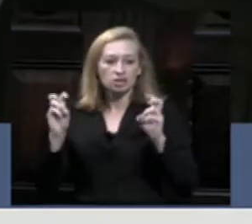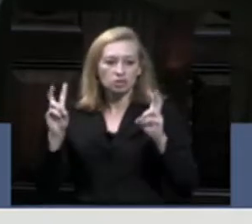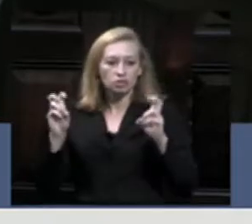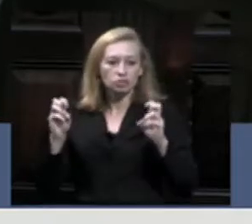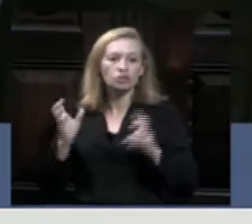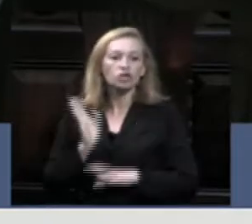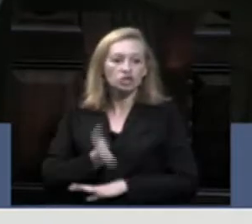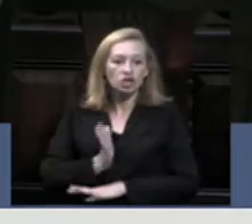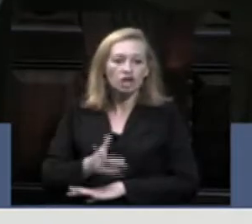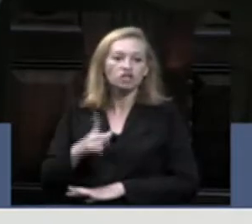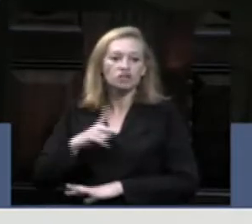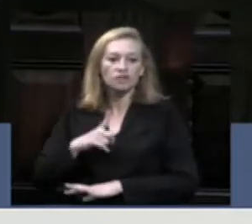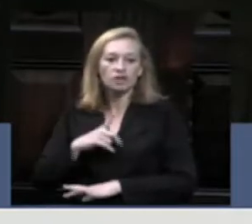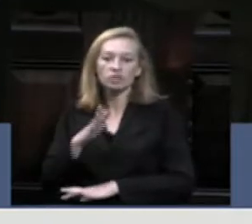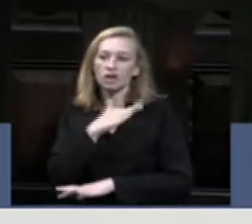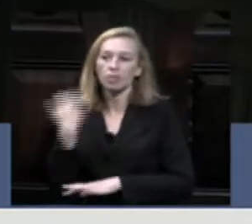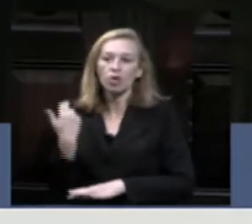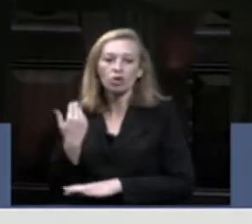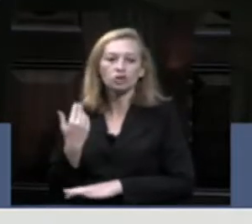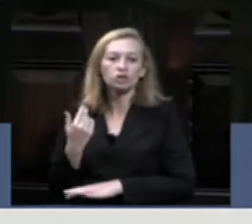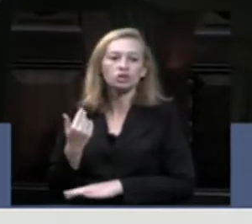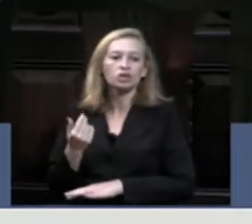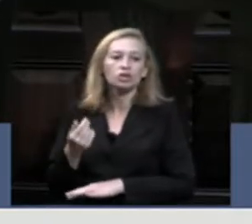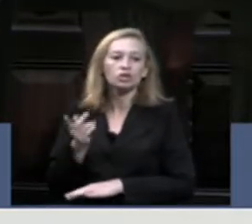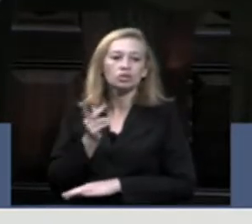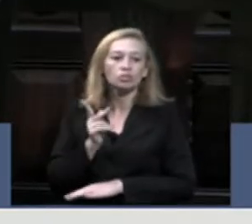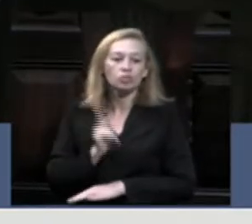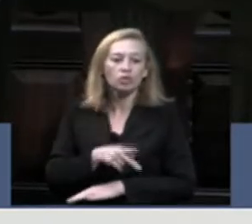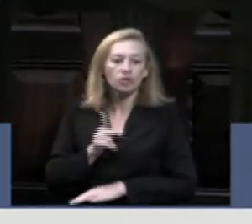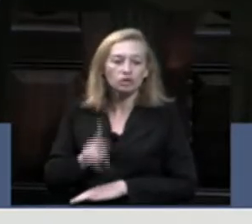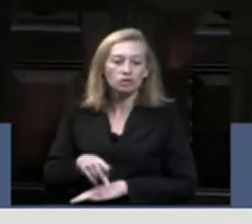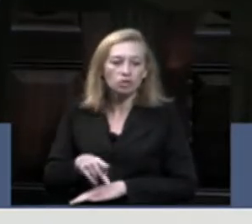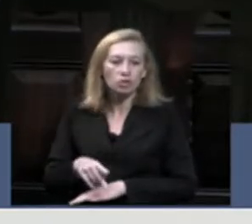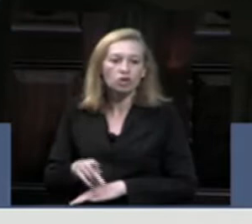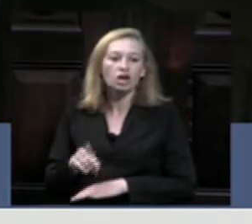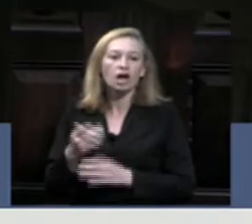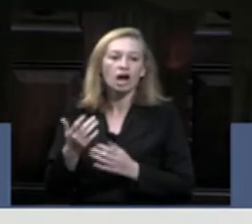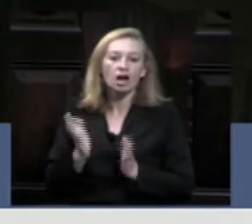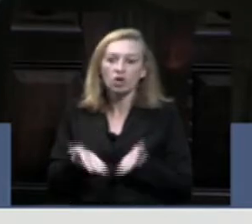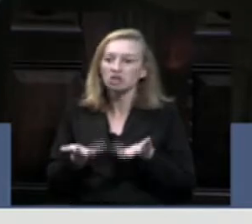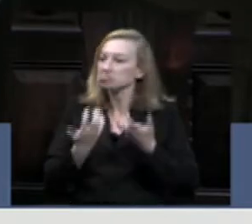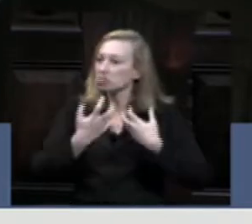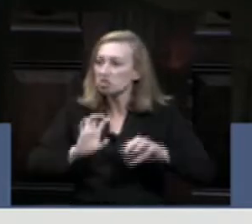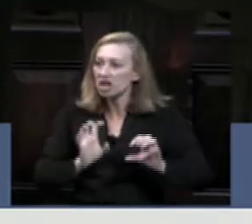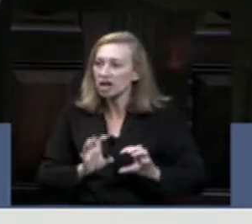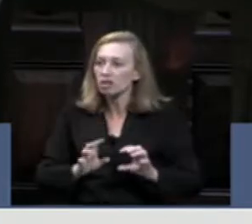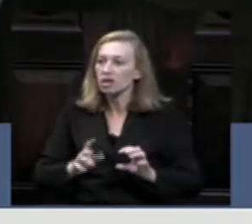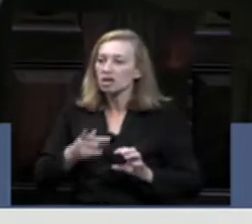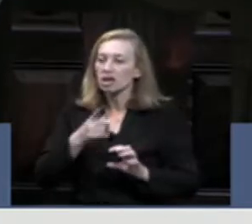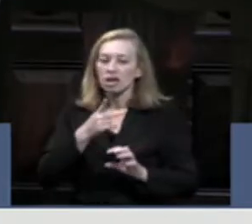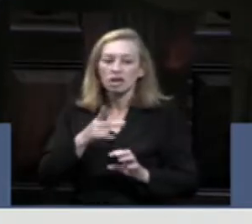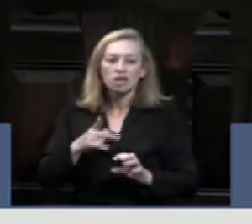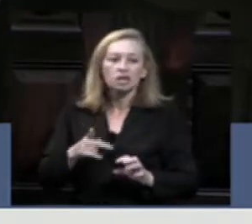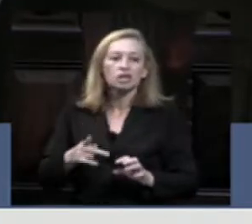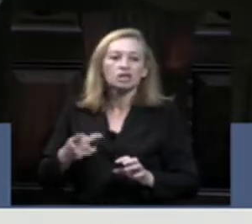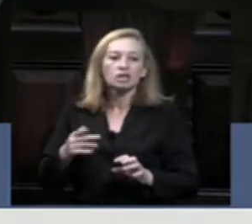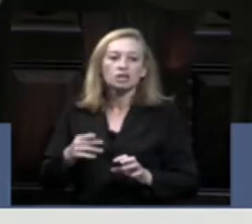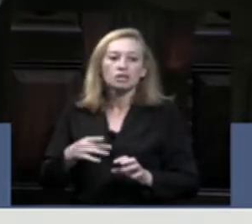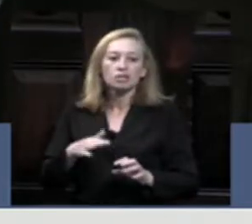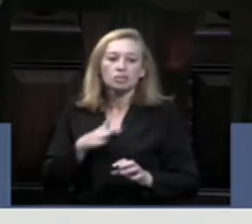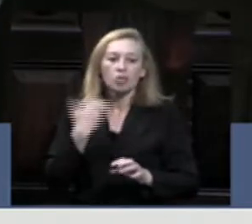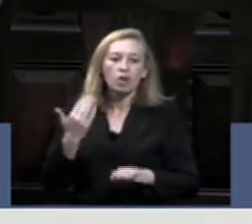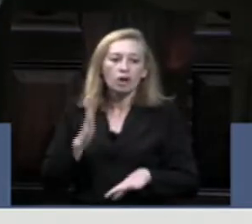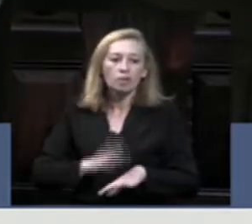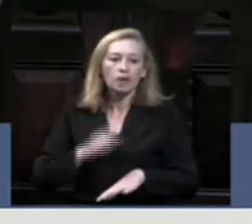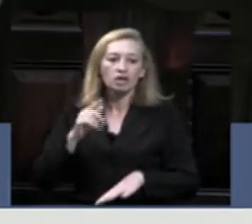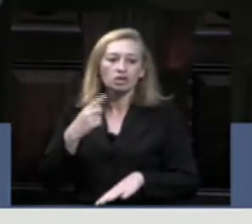tivemos a morte do reitor Cancellier em Santa Catarina. Não queremos que morra ninguém, não queremos que ninguém sucumba a essa pressão absurda